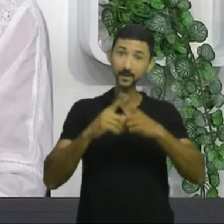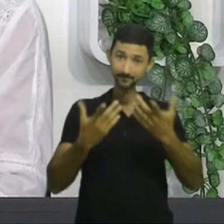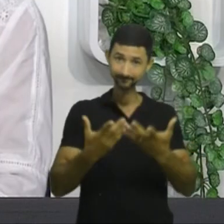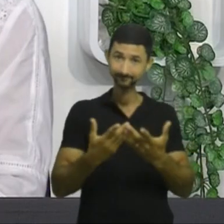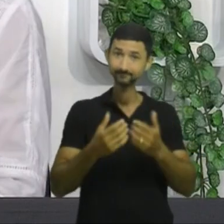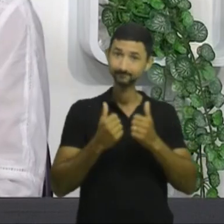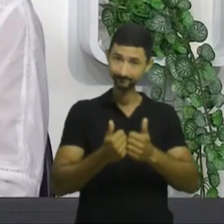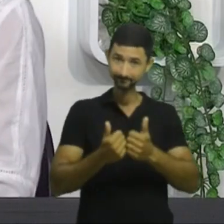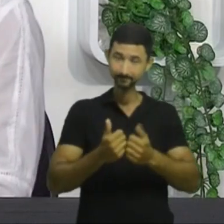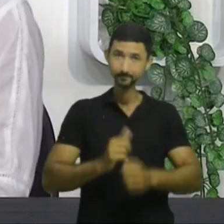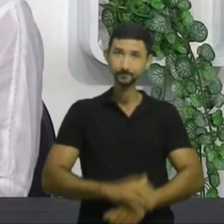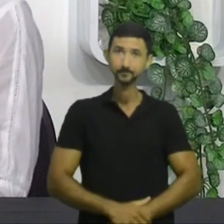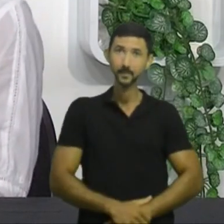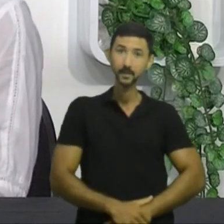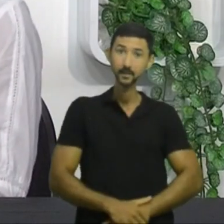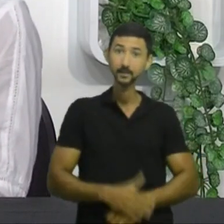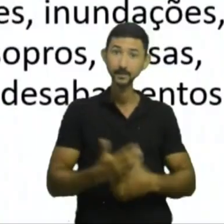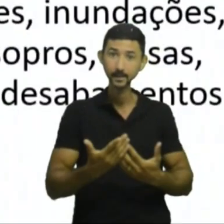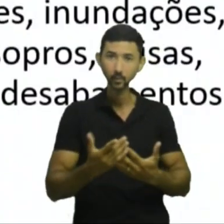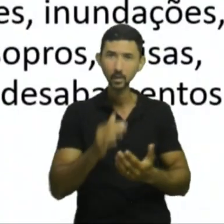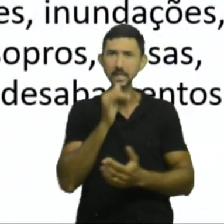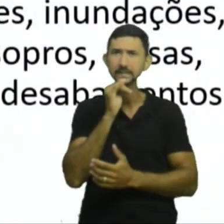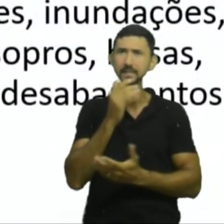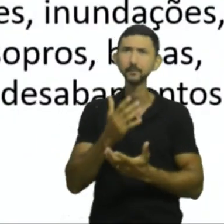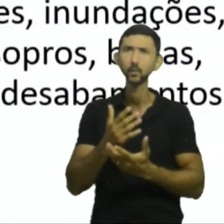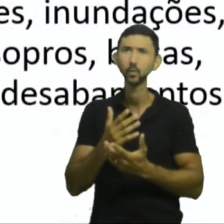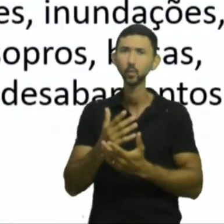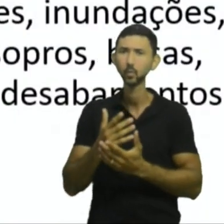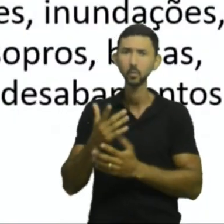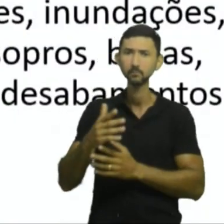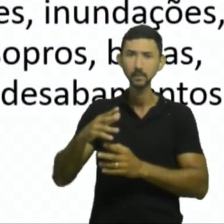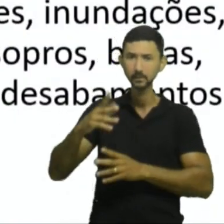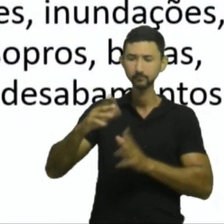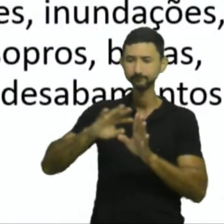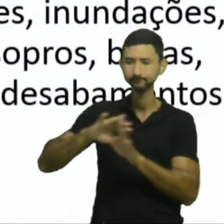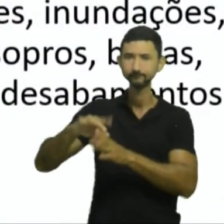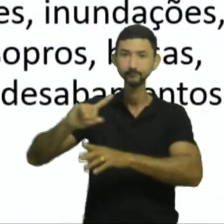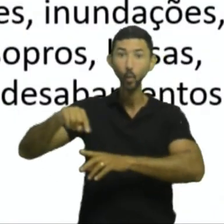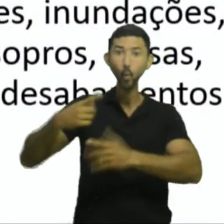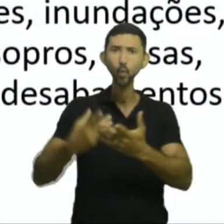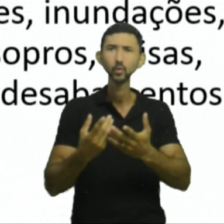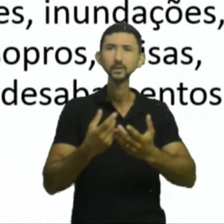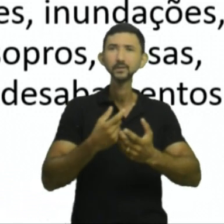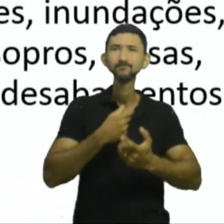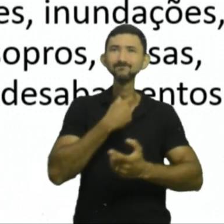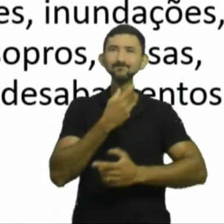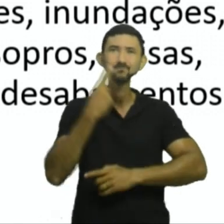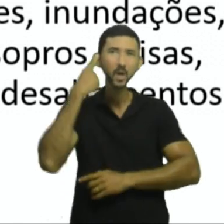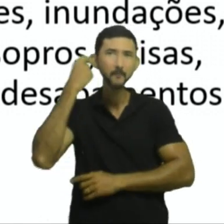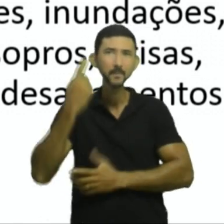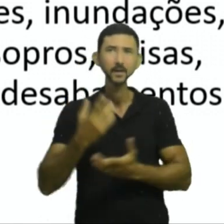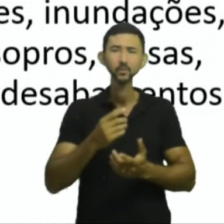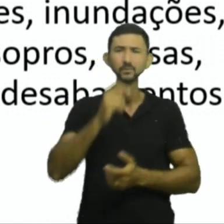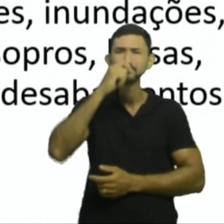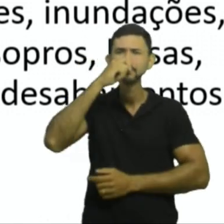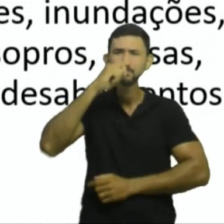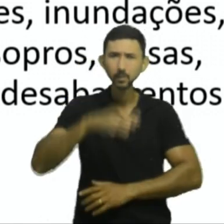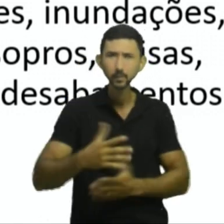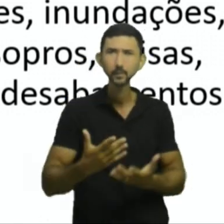tudo bem? E aí, dos não humanos, olha aí, grunhidos,